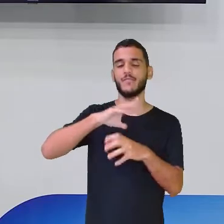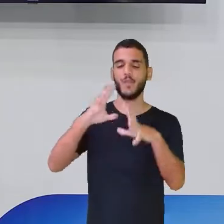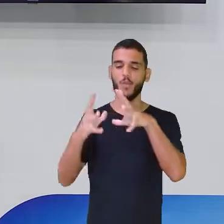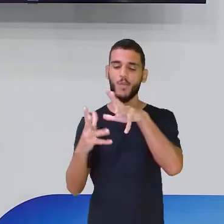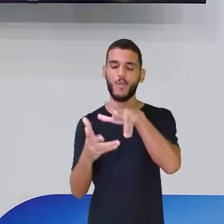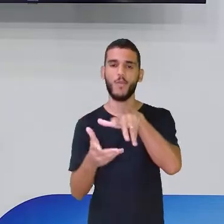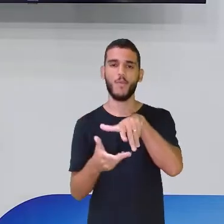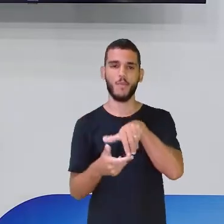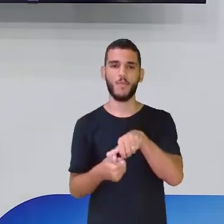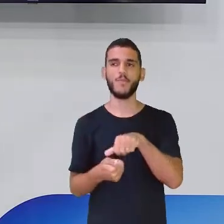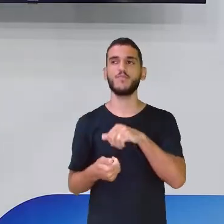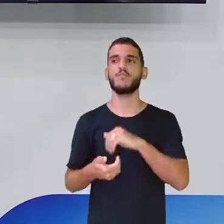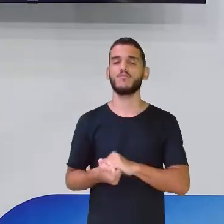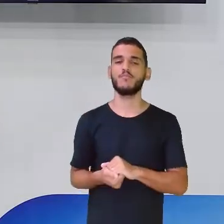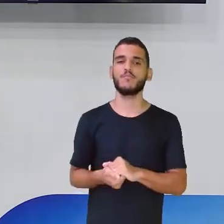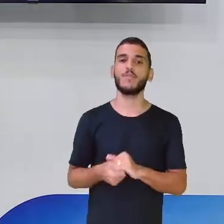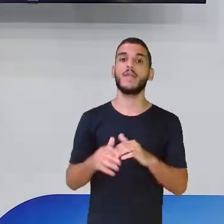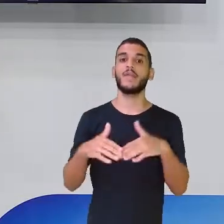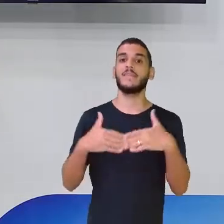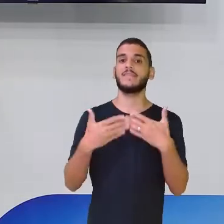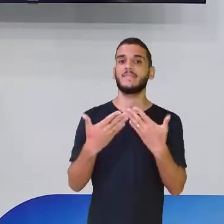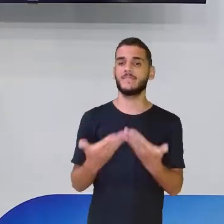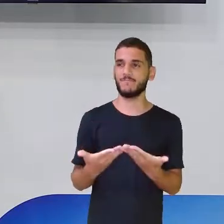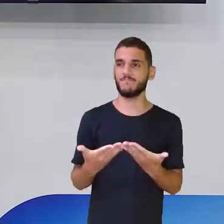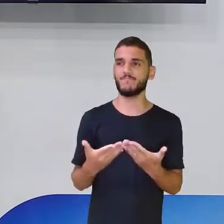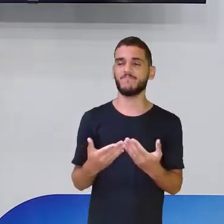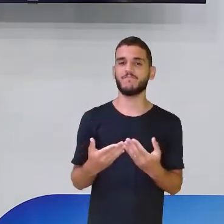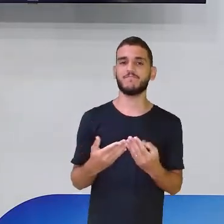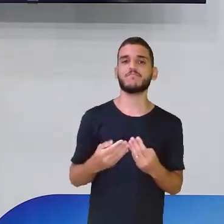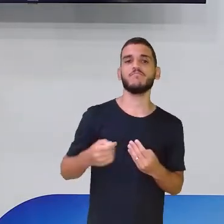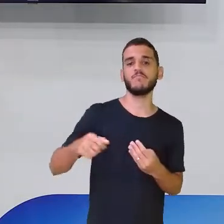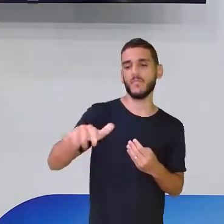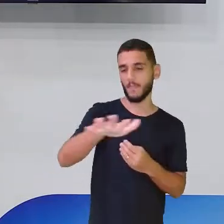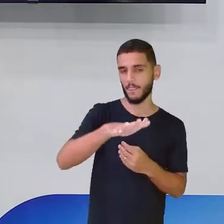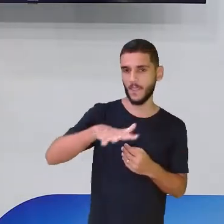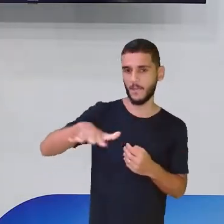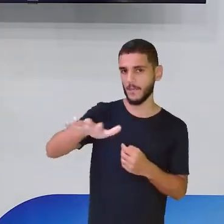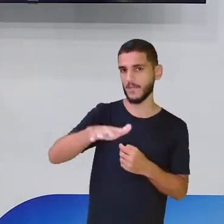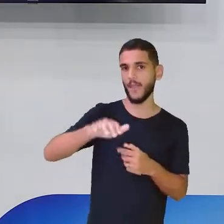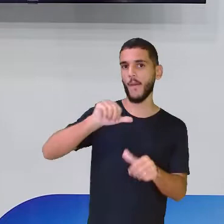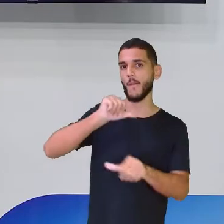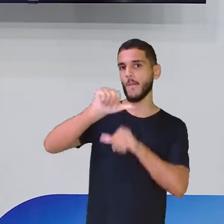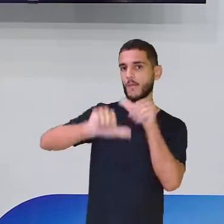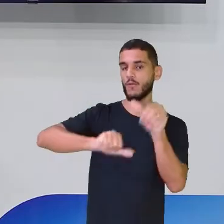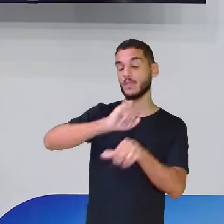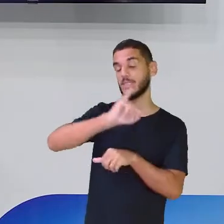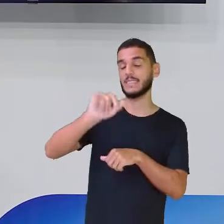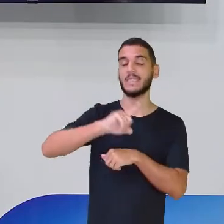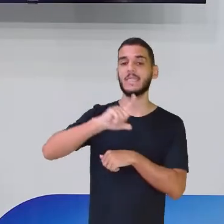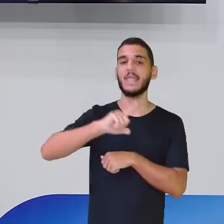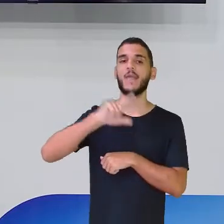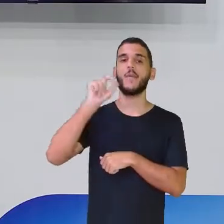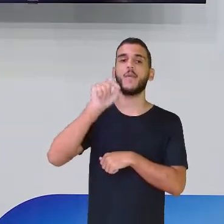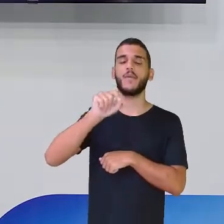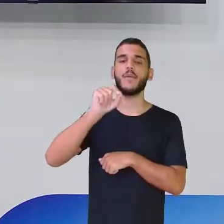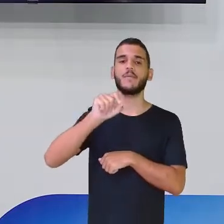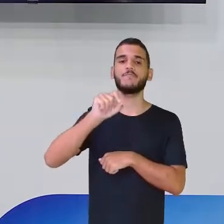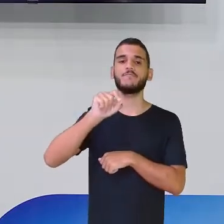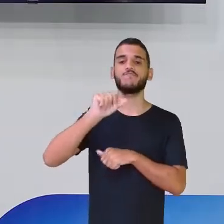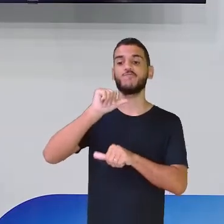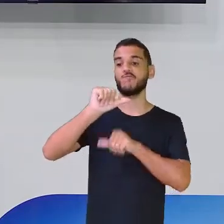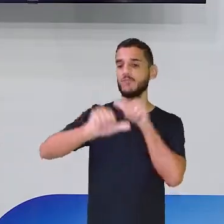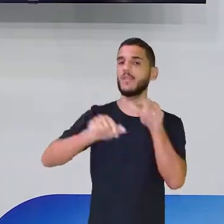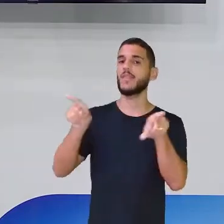E essa paisagem, ela vai mudar se houver mudança. Então, se eu degradar